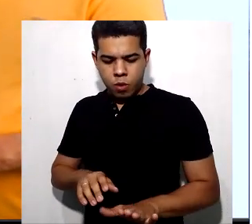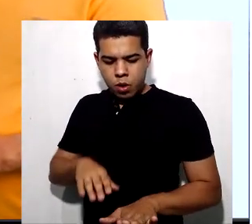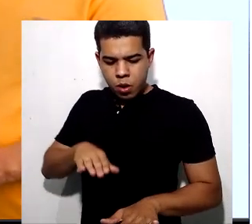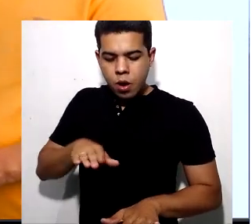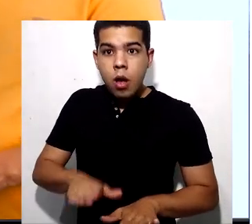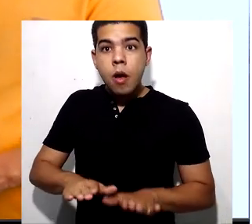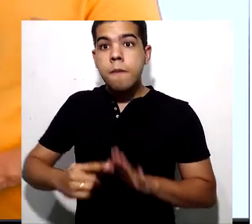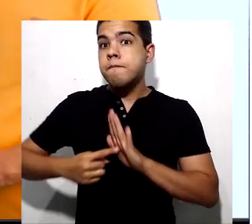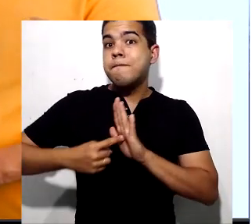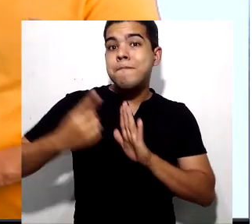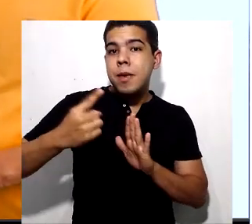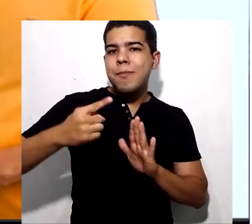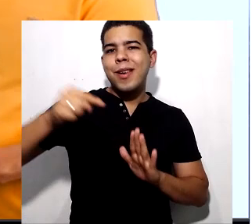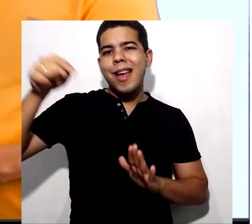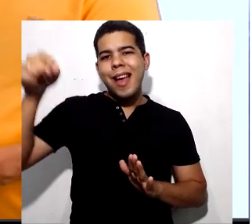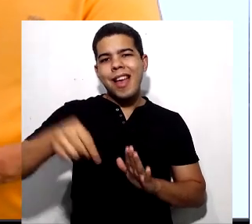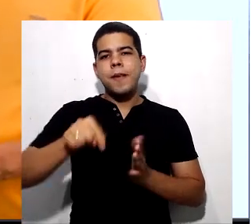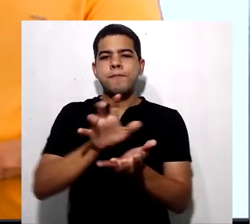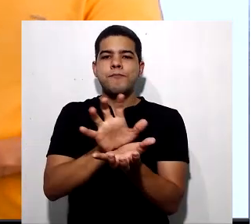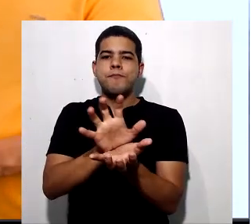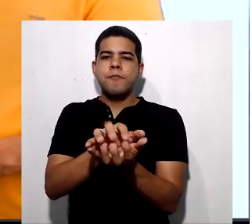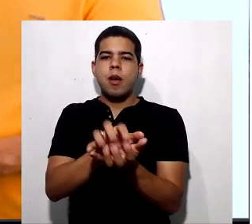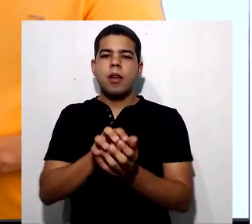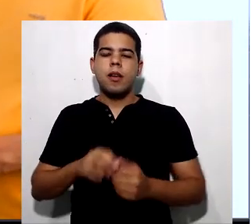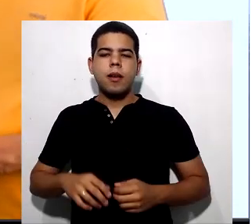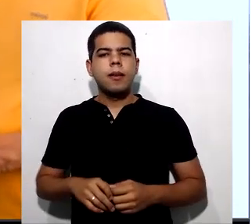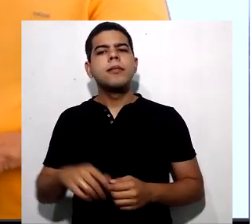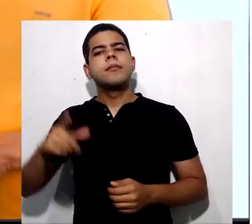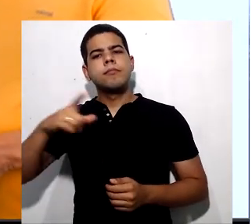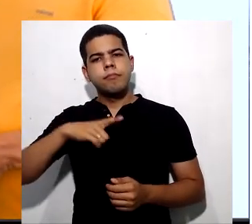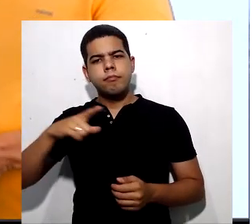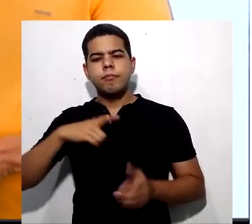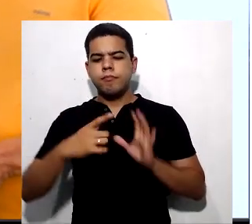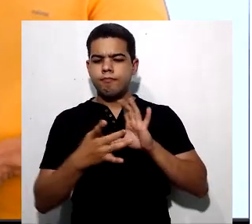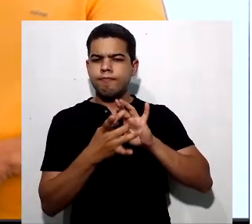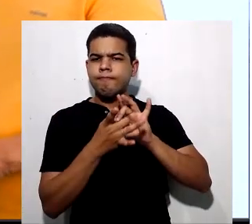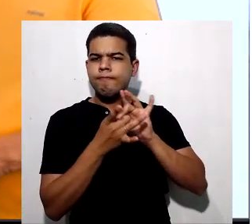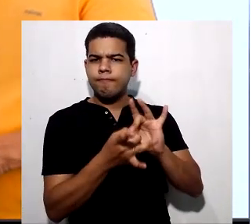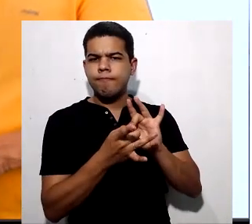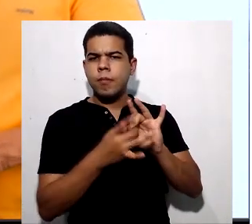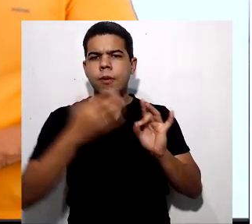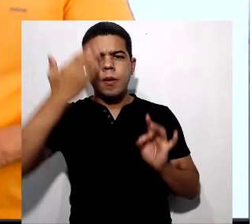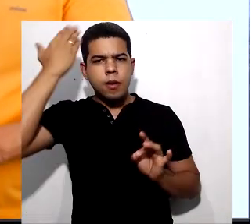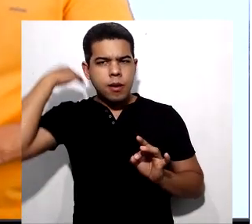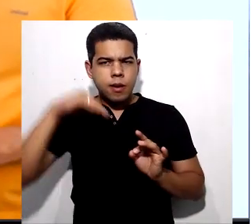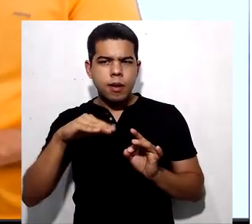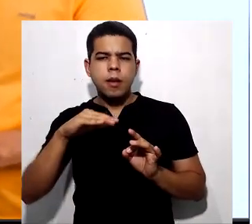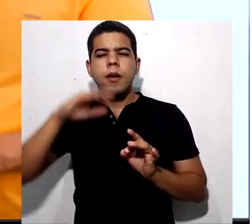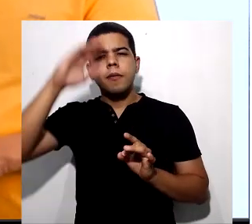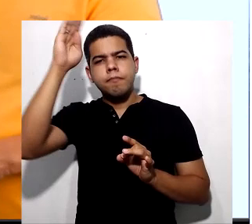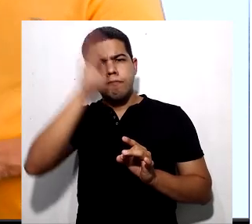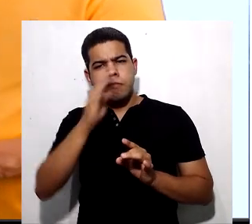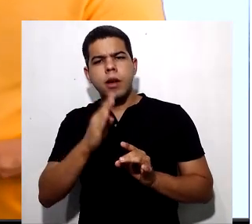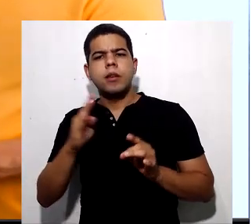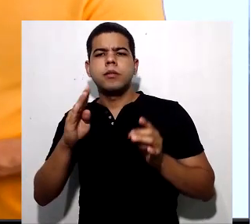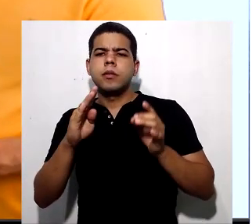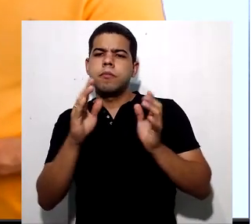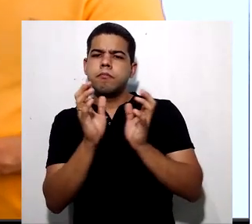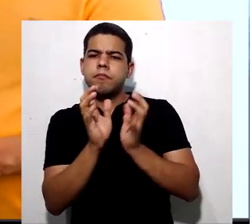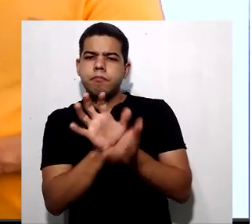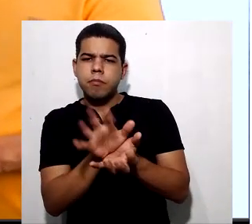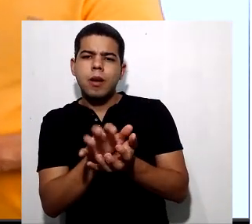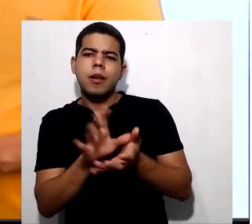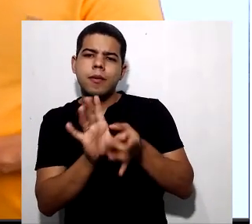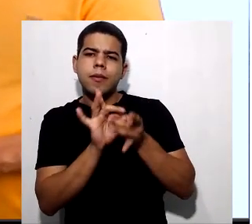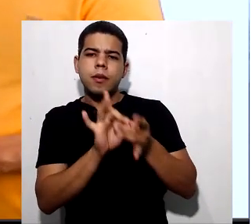e em terras pernambucanas. Então essa questão muito forte, essa ligação entre Clarice e o Brasil. E lembrar